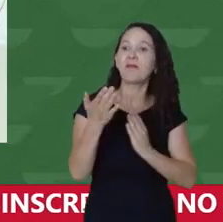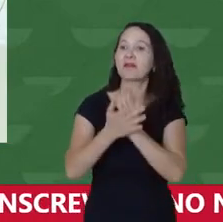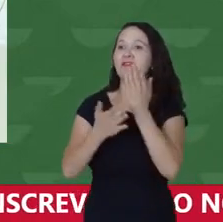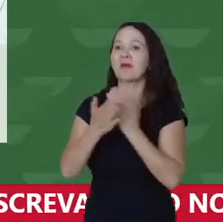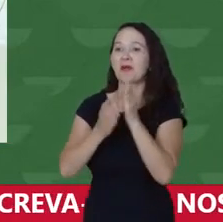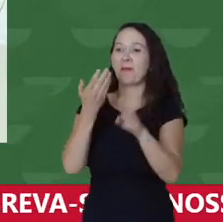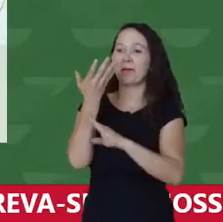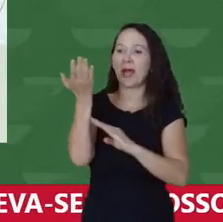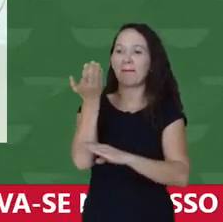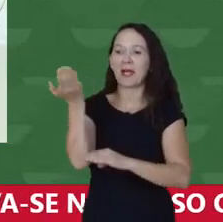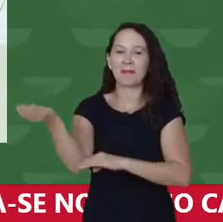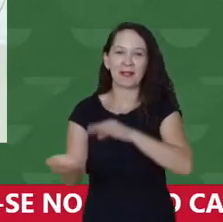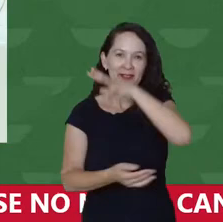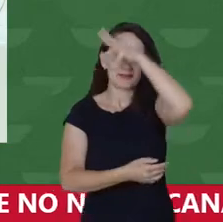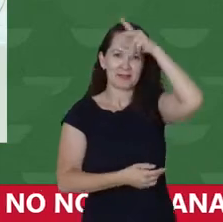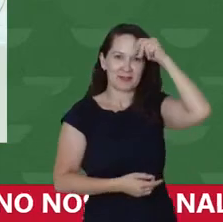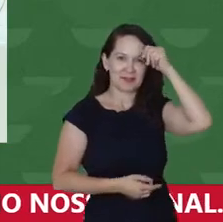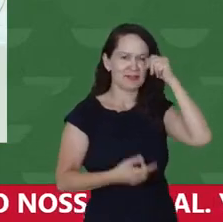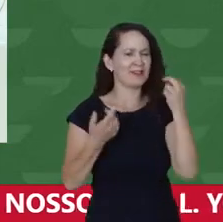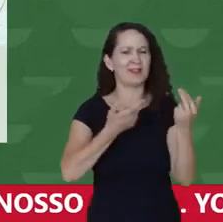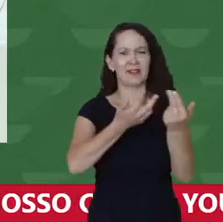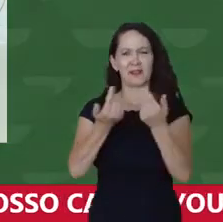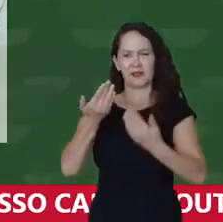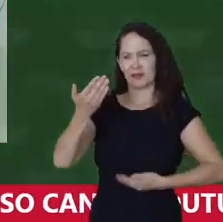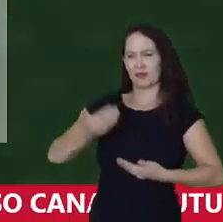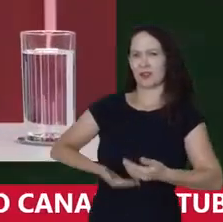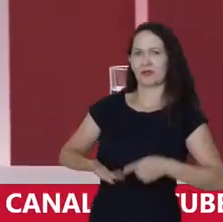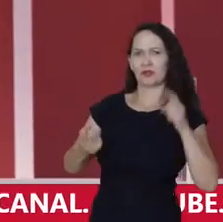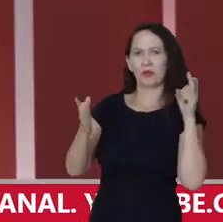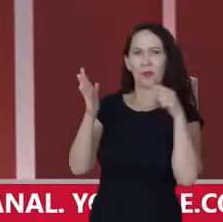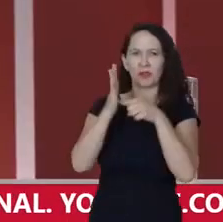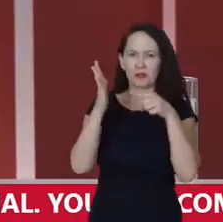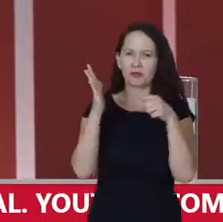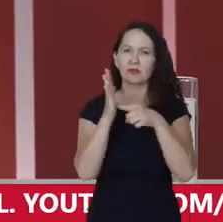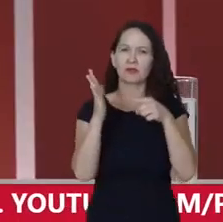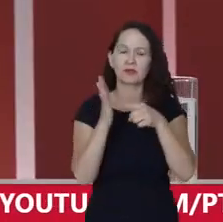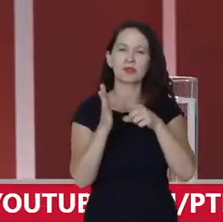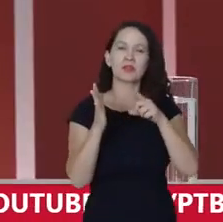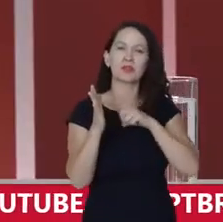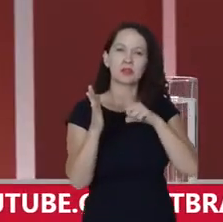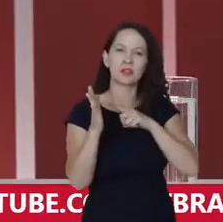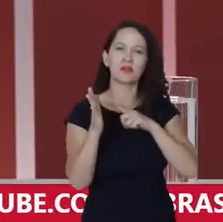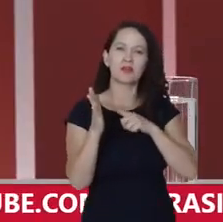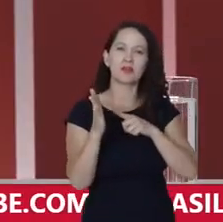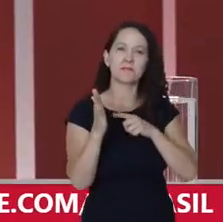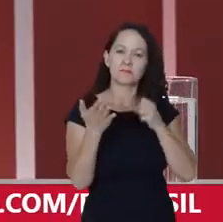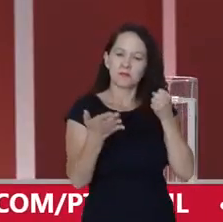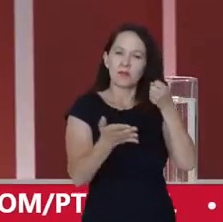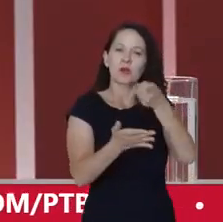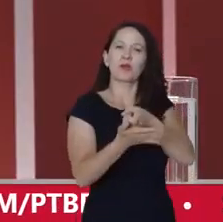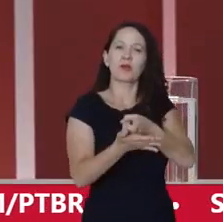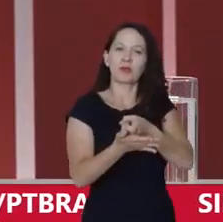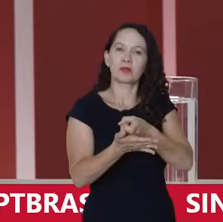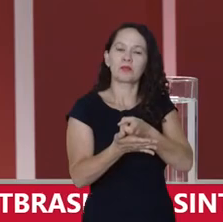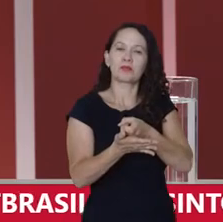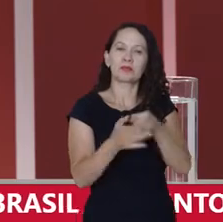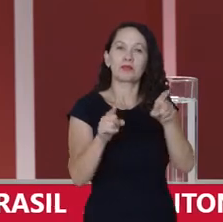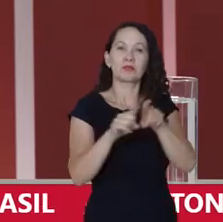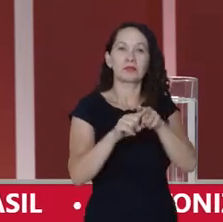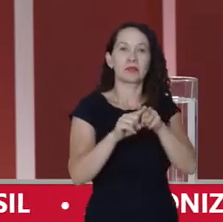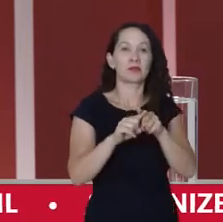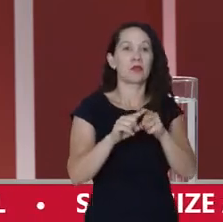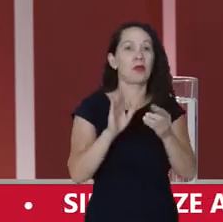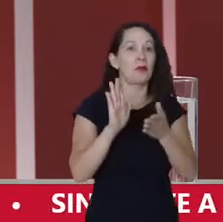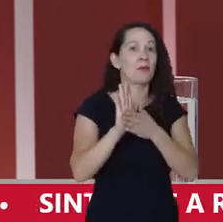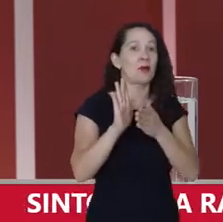A mesma questão, o servidor que está denunciando que houve a compra e a